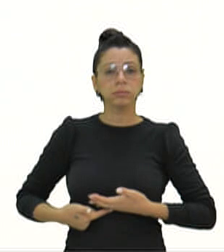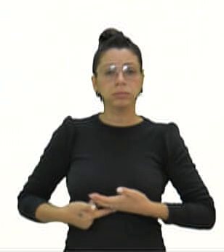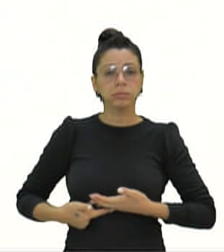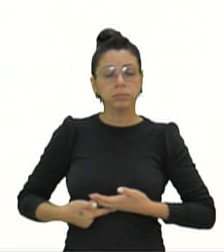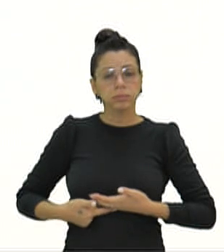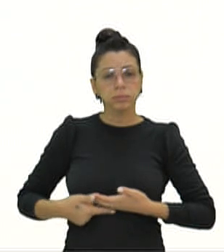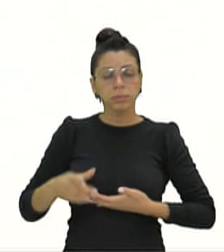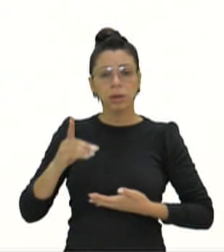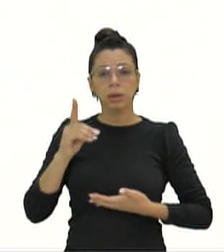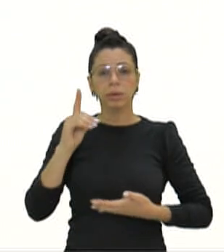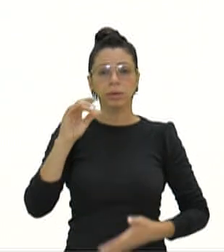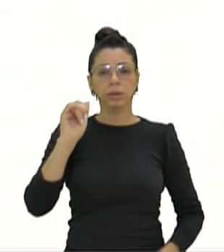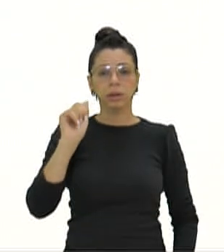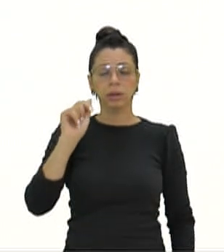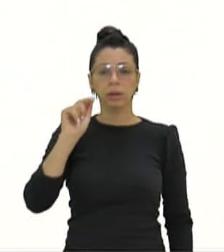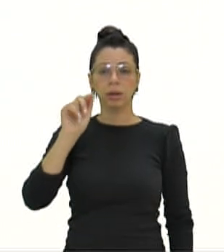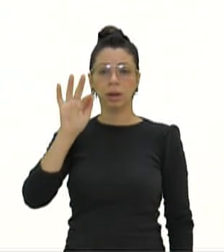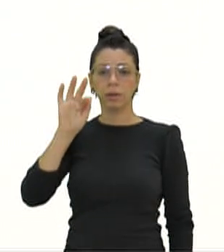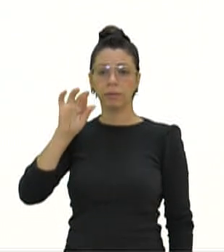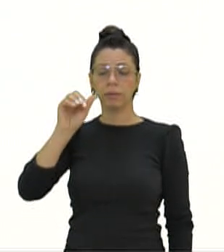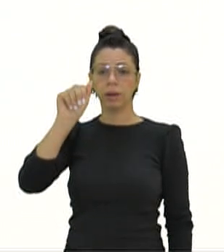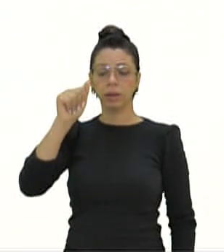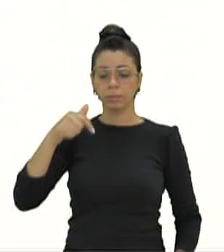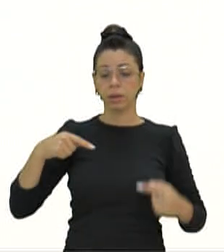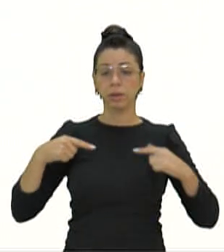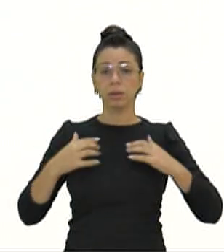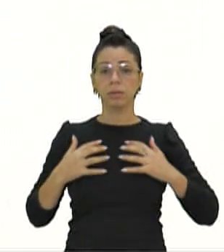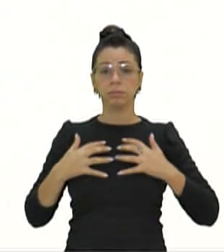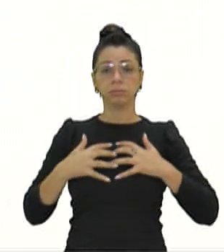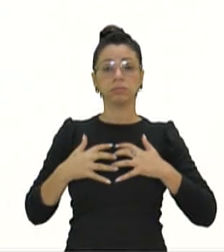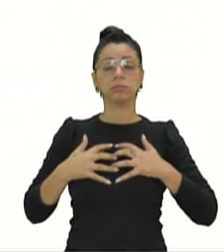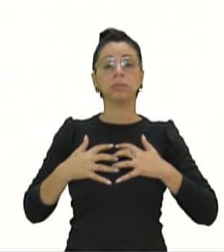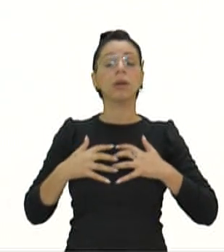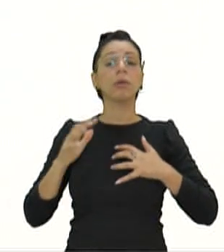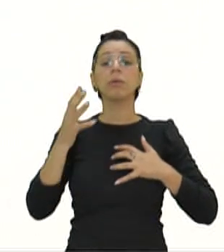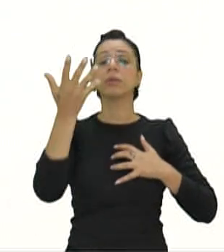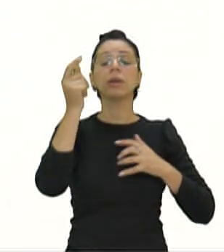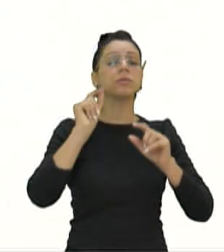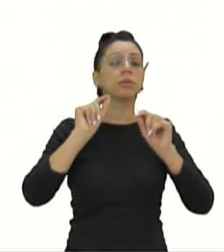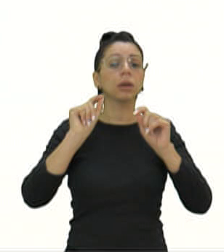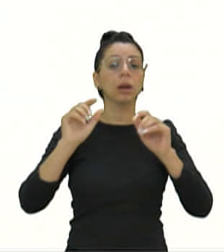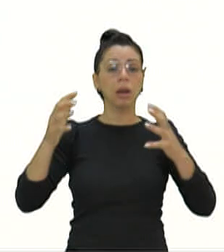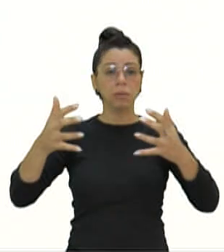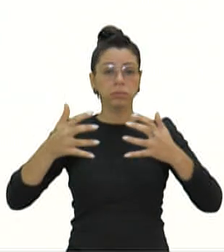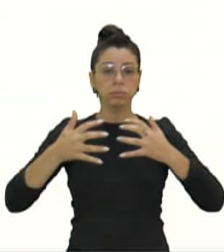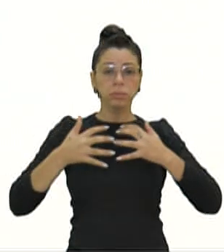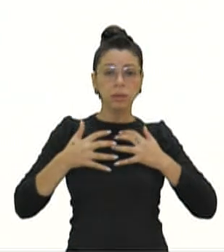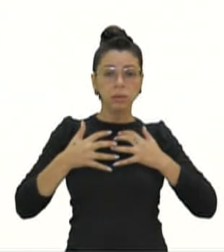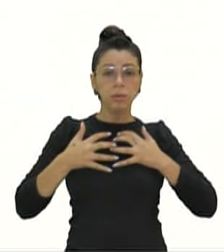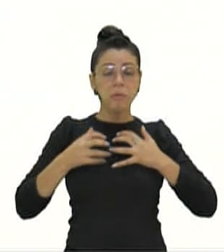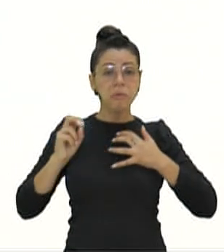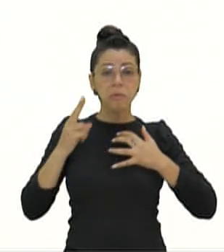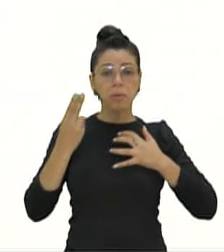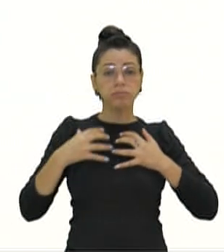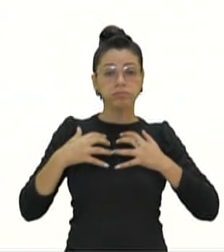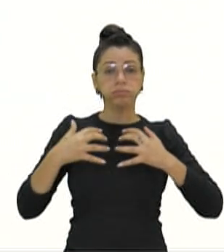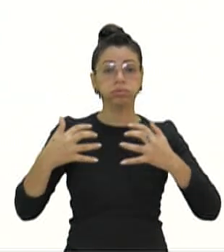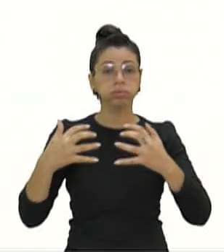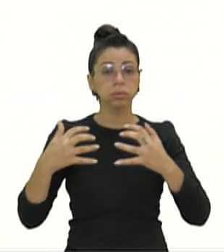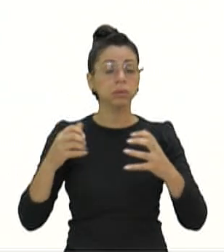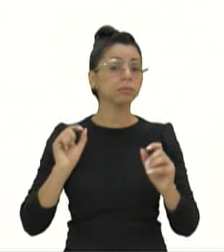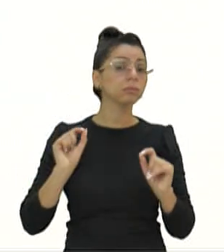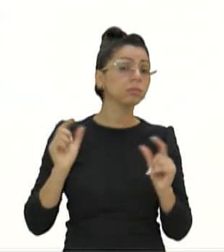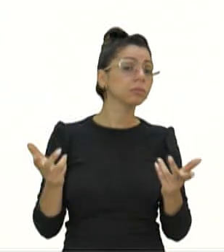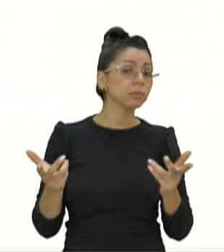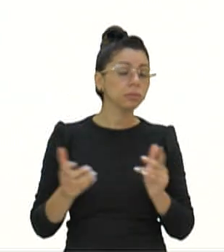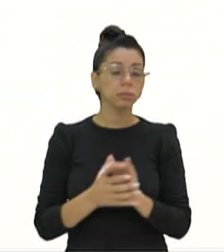experimento. E a cavidade torácica, o que acontece com ela? Ela aumenta ou diminui de volume? Os